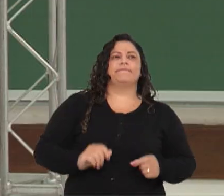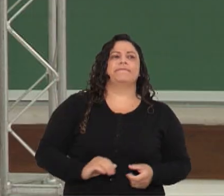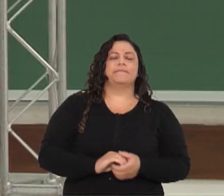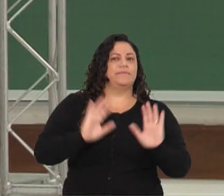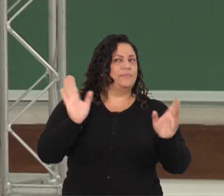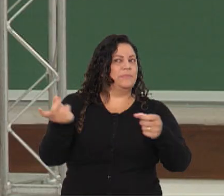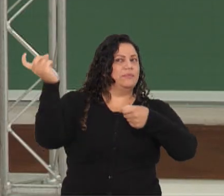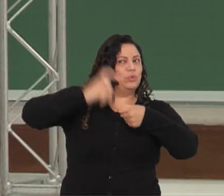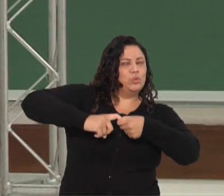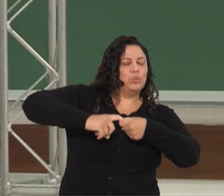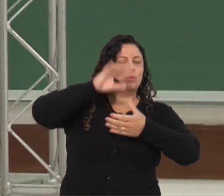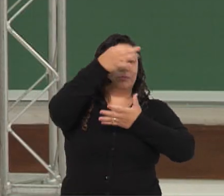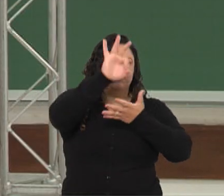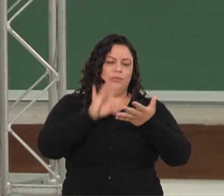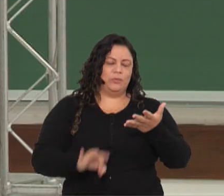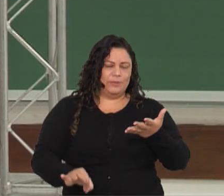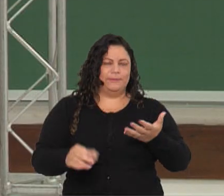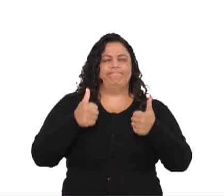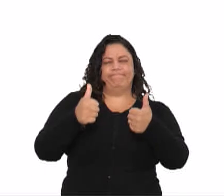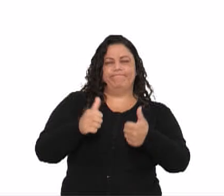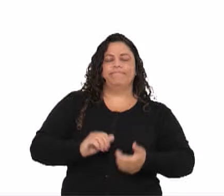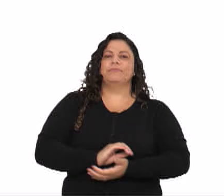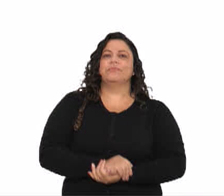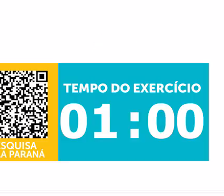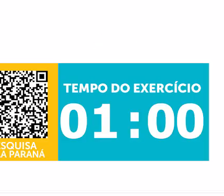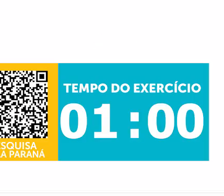volta para corrigir, conferir e comentar.